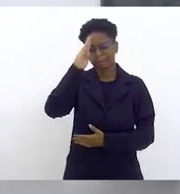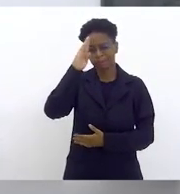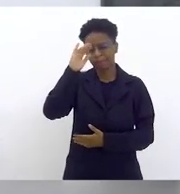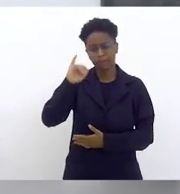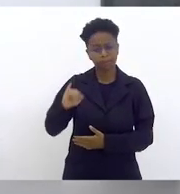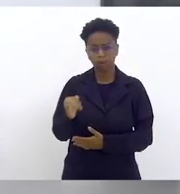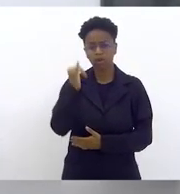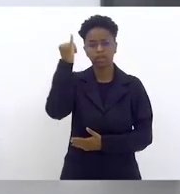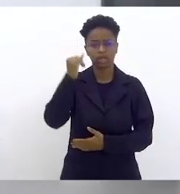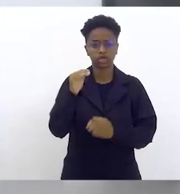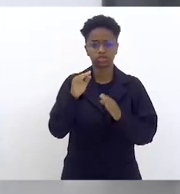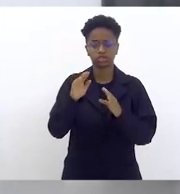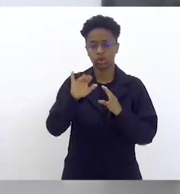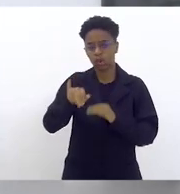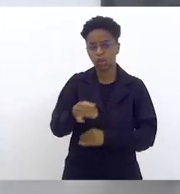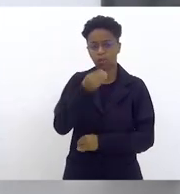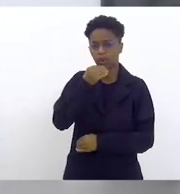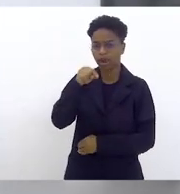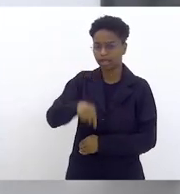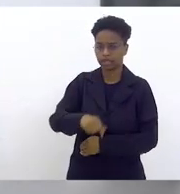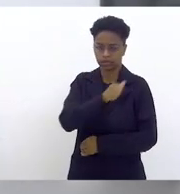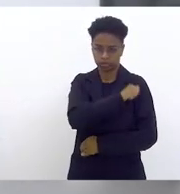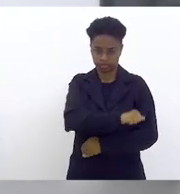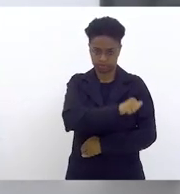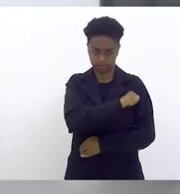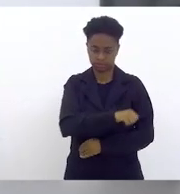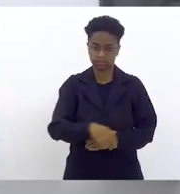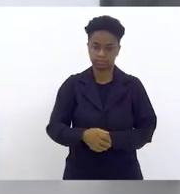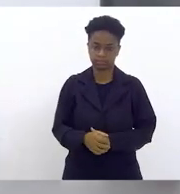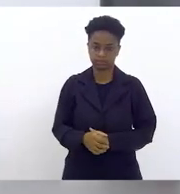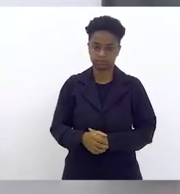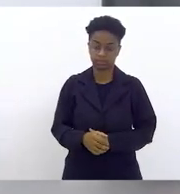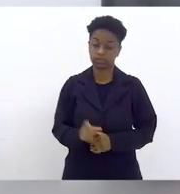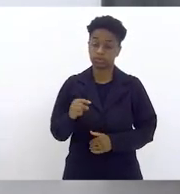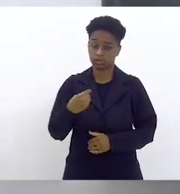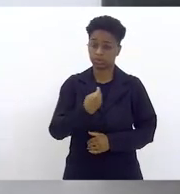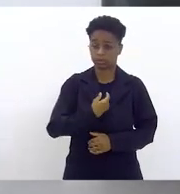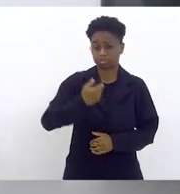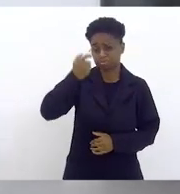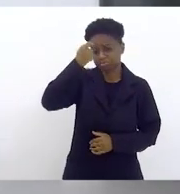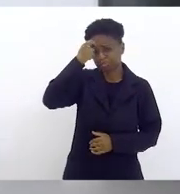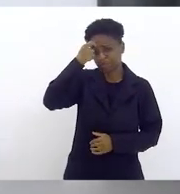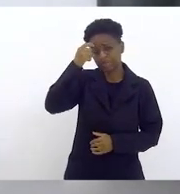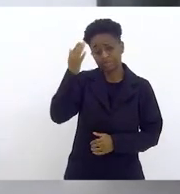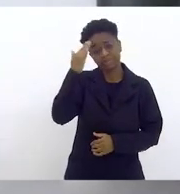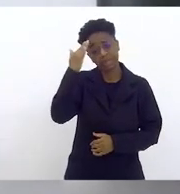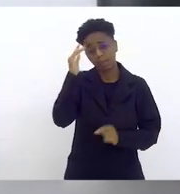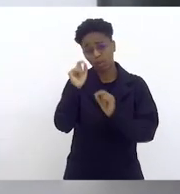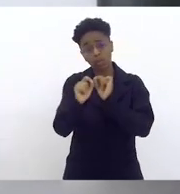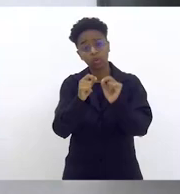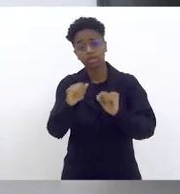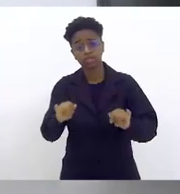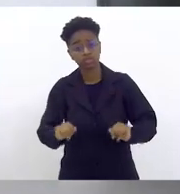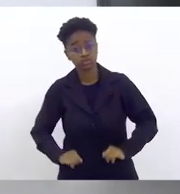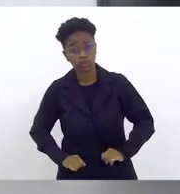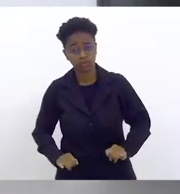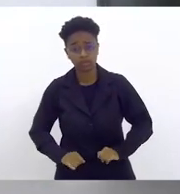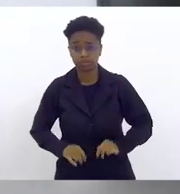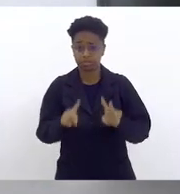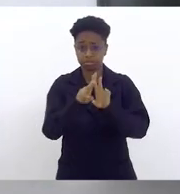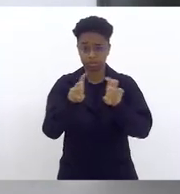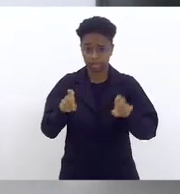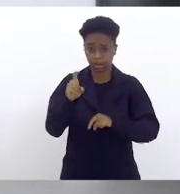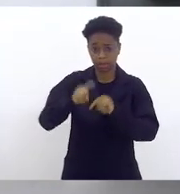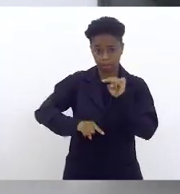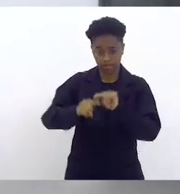para o estado do Rio de Janeiro Todos nós temos na nossa mente o que sofremos na questão dos insumos